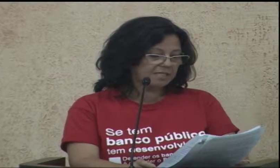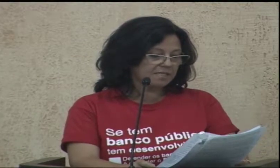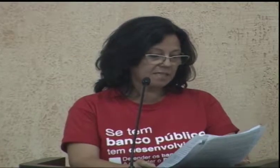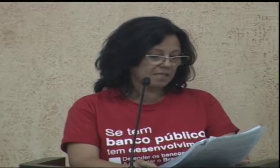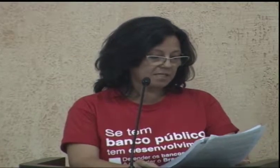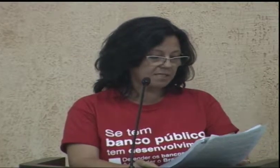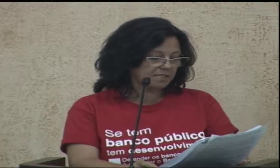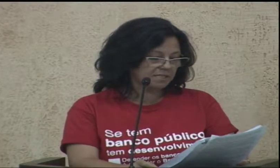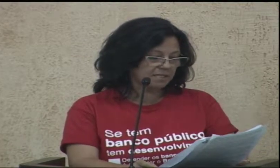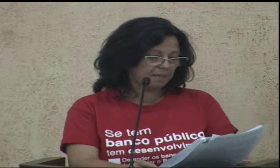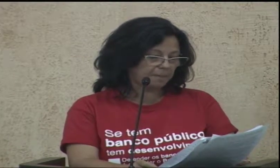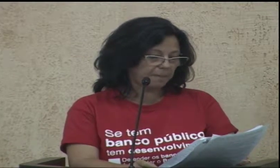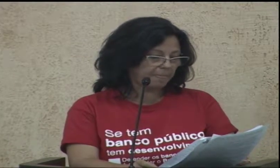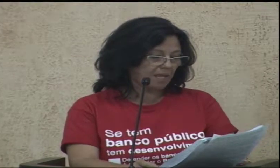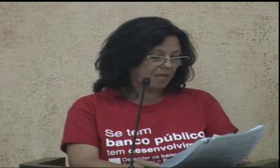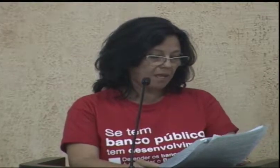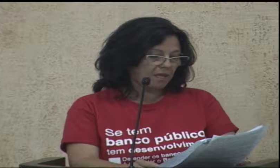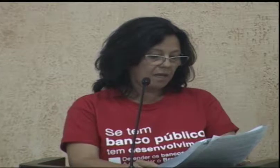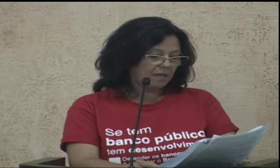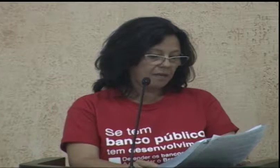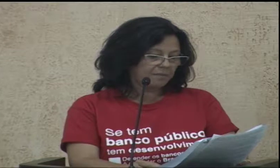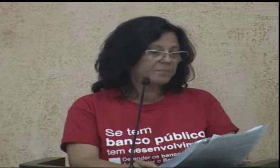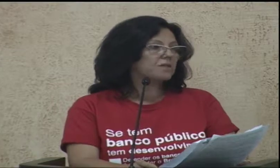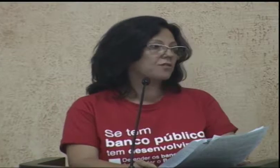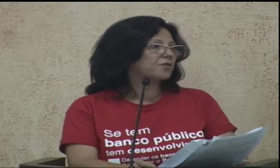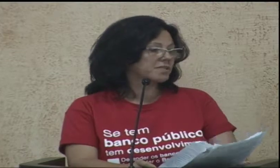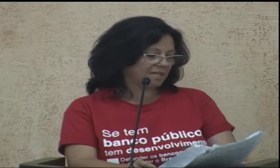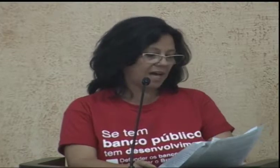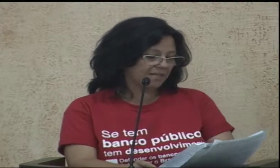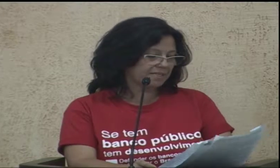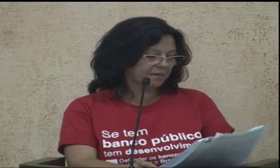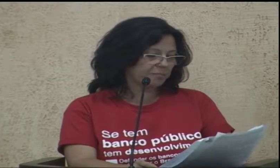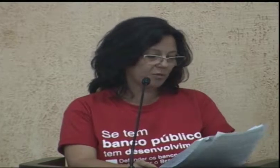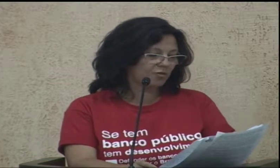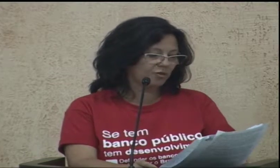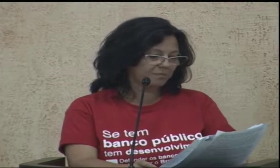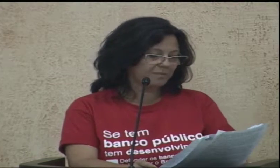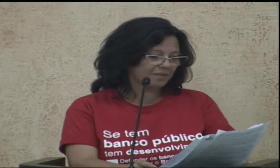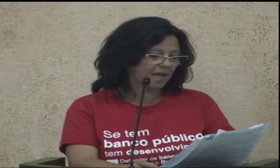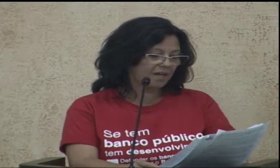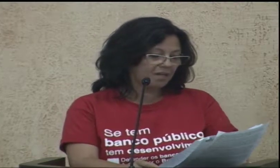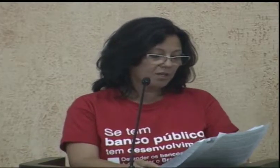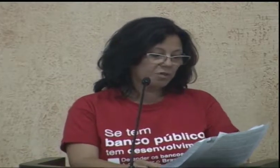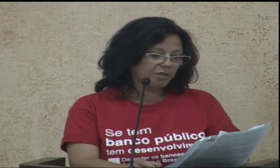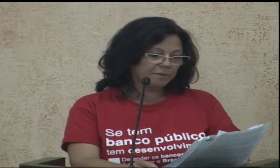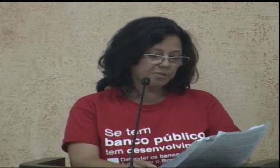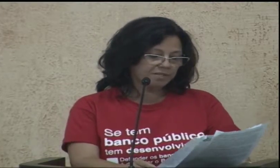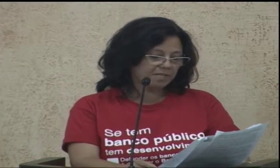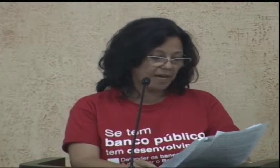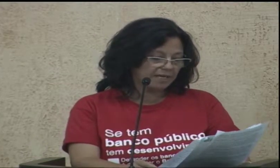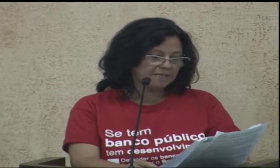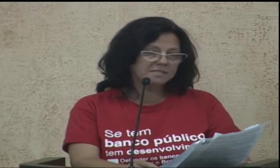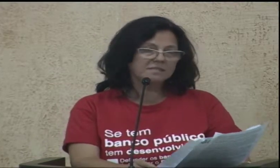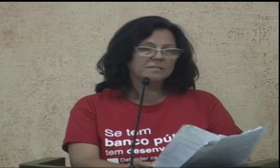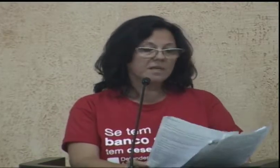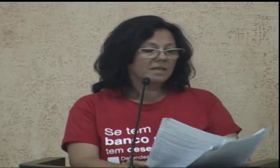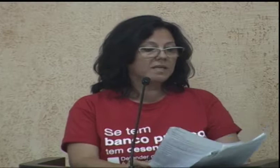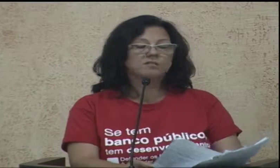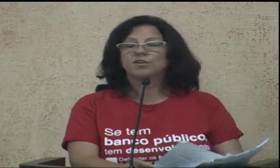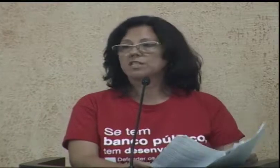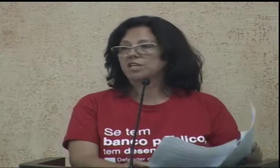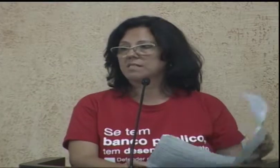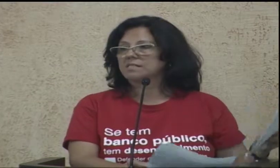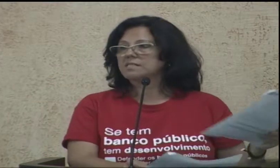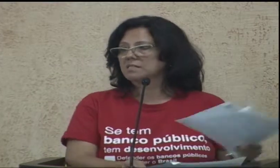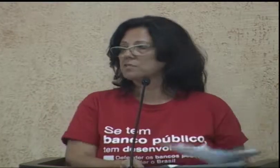sociais, eles existem. Por favor. Eu vou encerrar, Zé. Que a senhora não encerre. Tá. Então, os programas sociais, eles